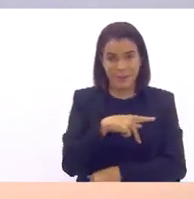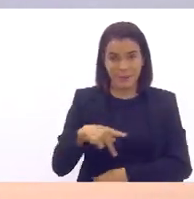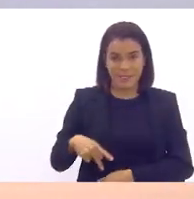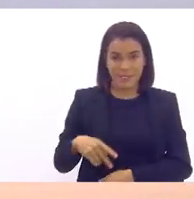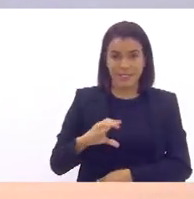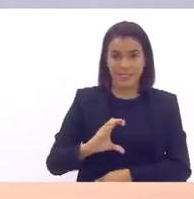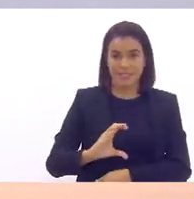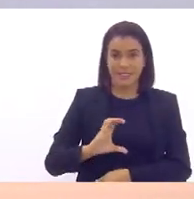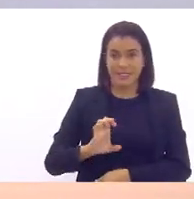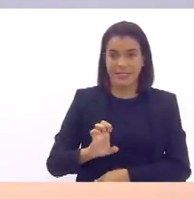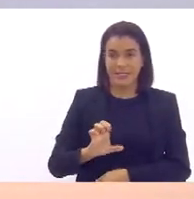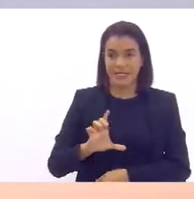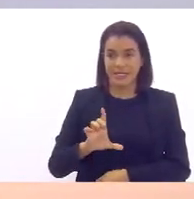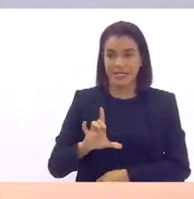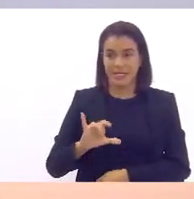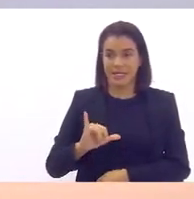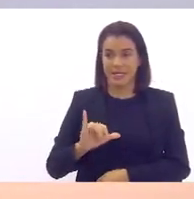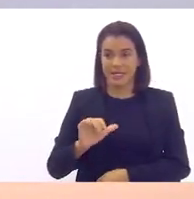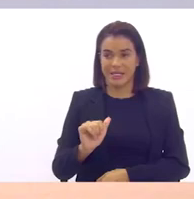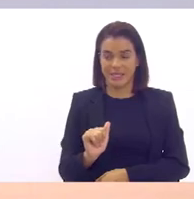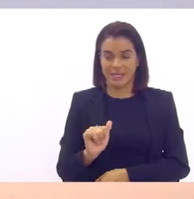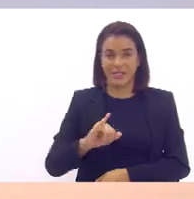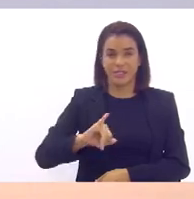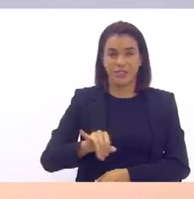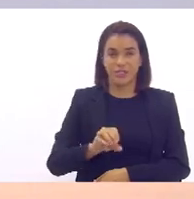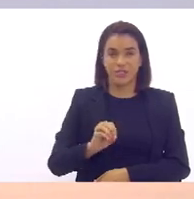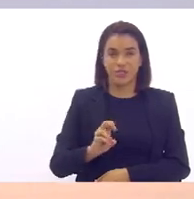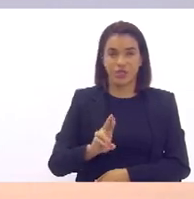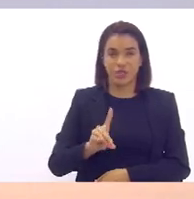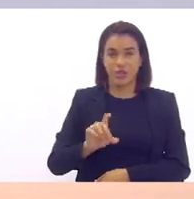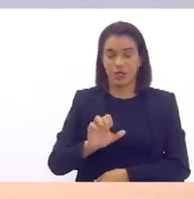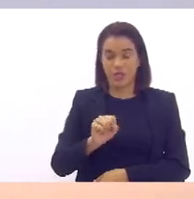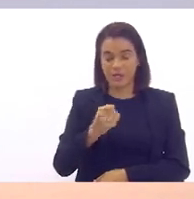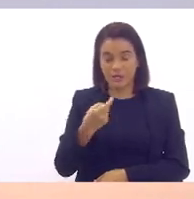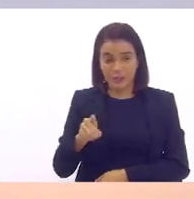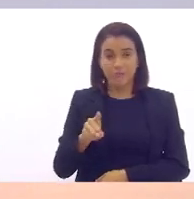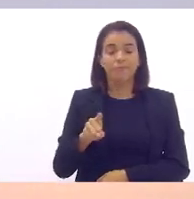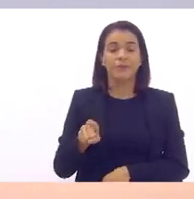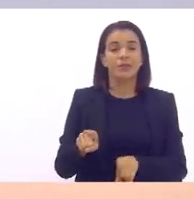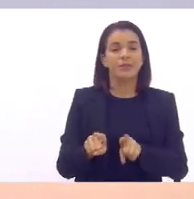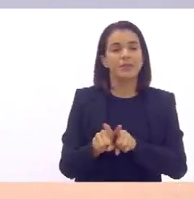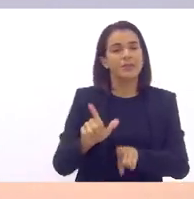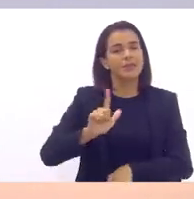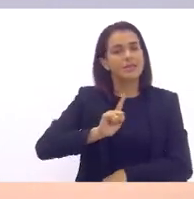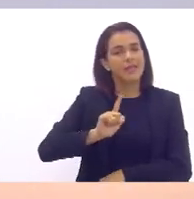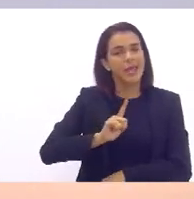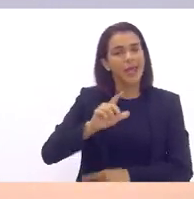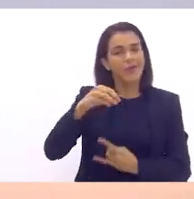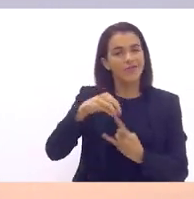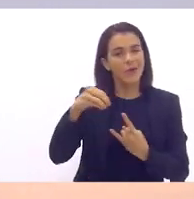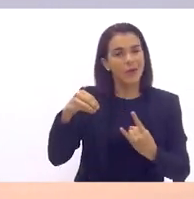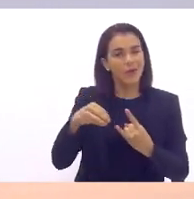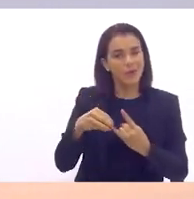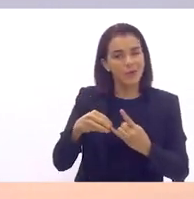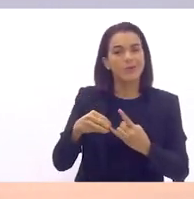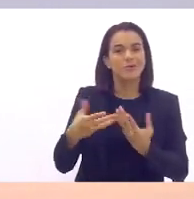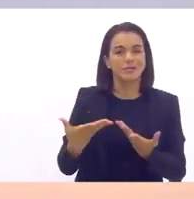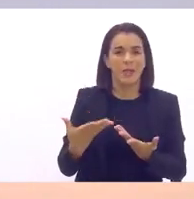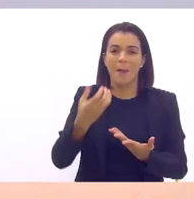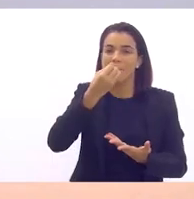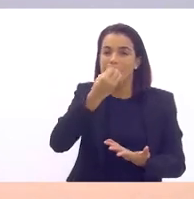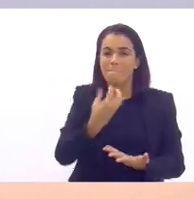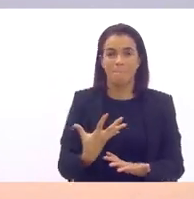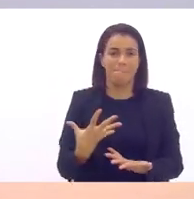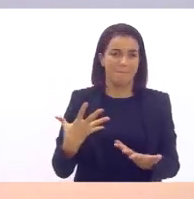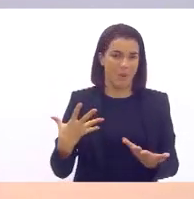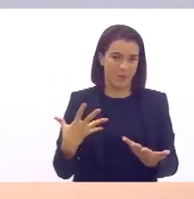Jordão e já deixar aqui os meus cumprimentos e dizer que ter a fio cruz por perto é sempre muito bom Dr